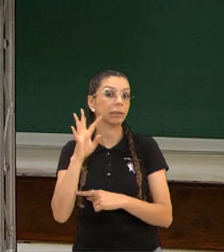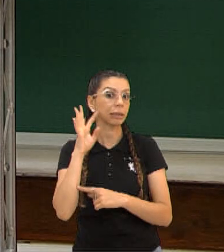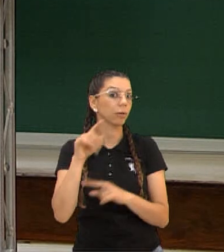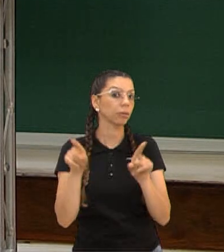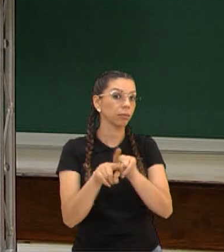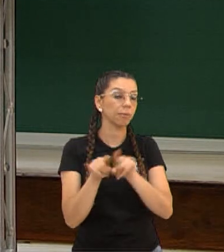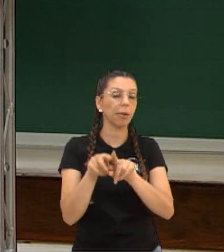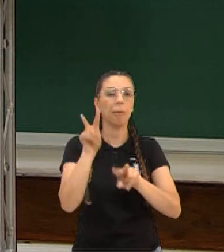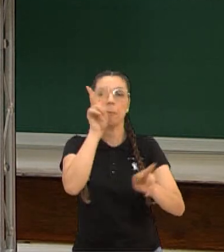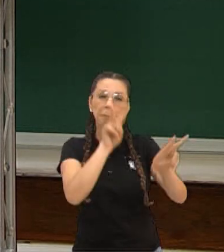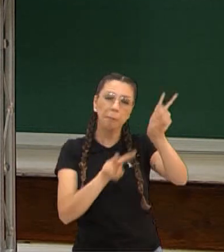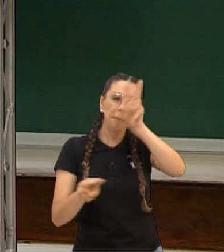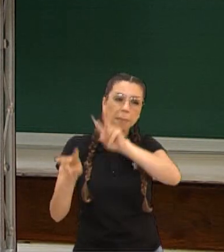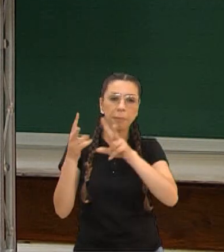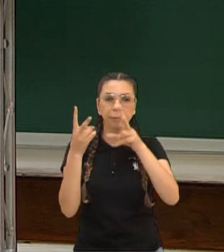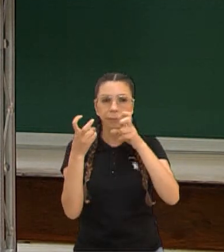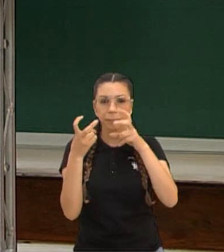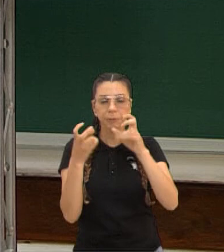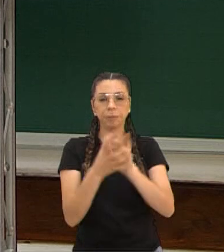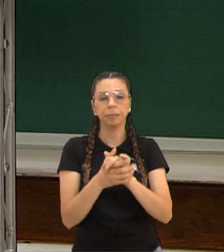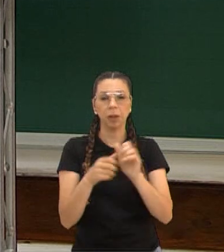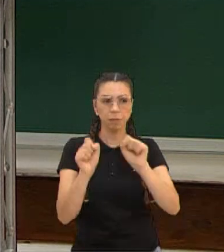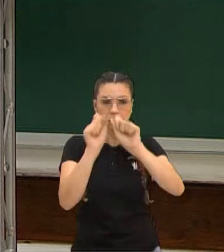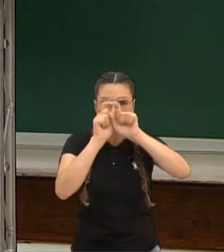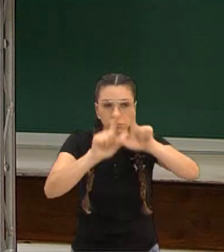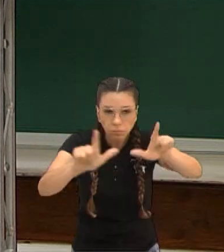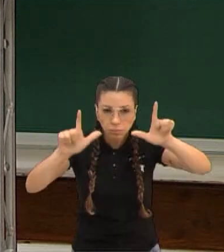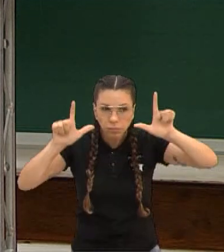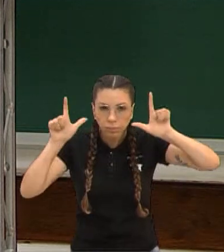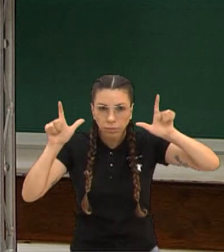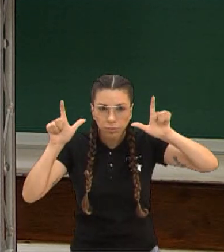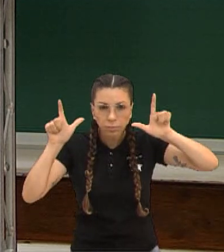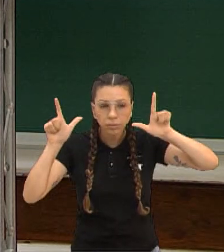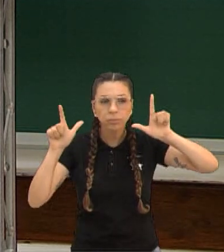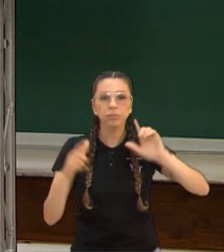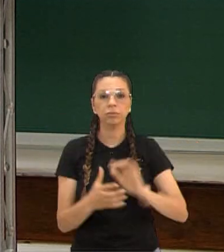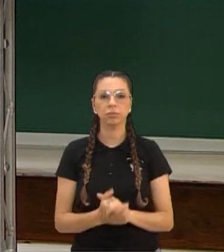observar, tá? Vou dar um zoom aqui, ó.